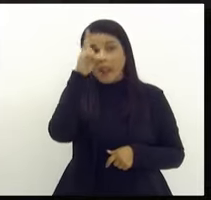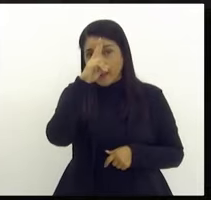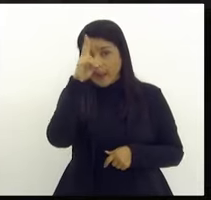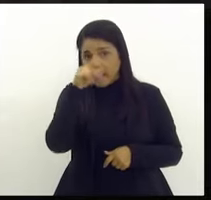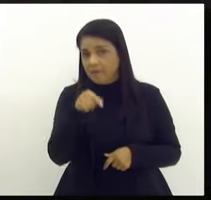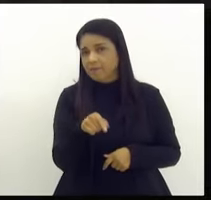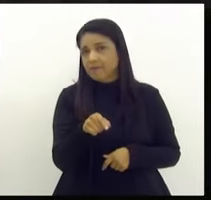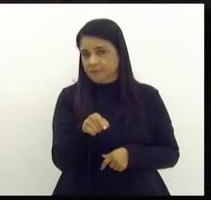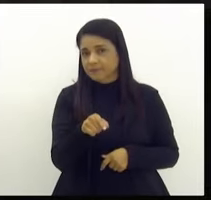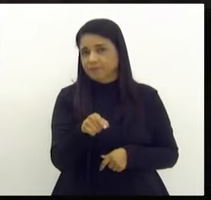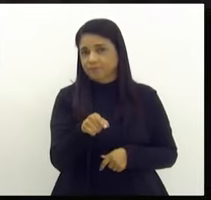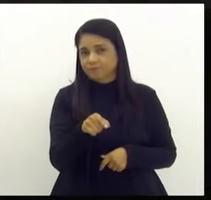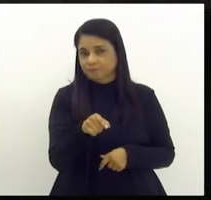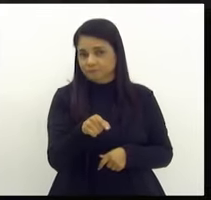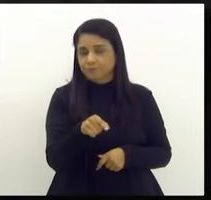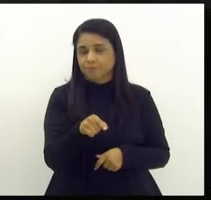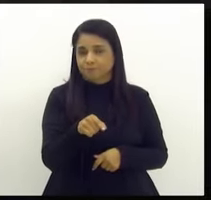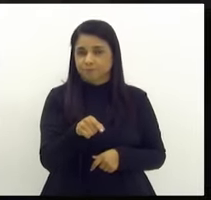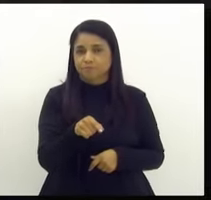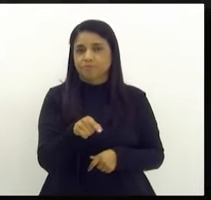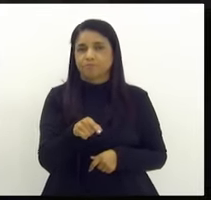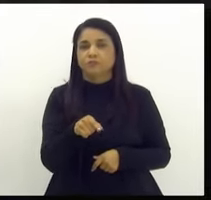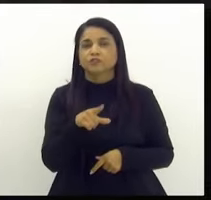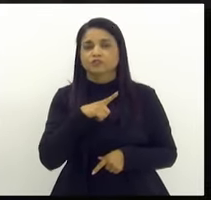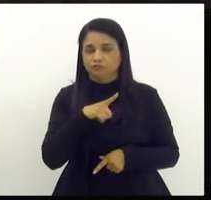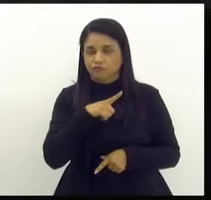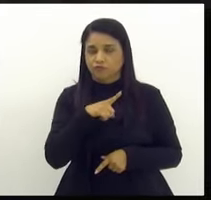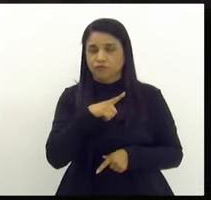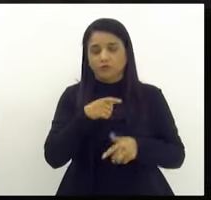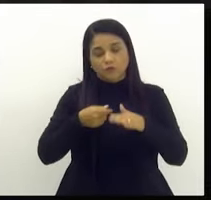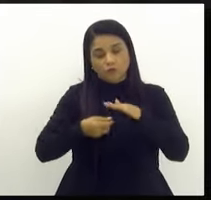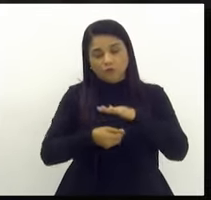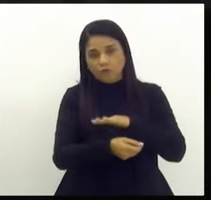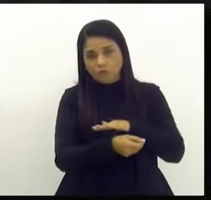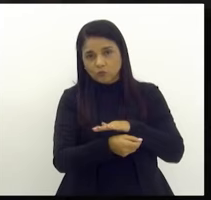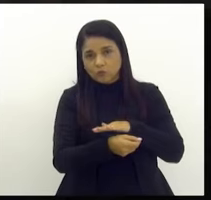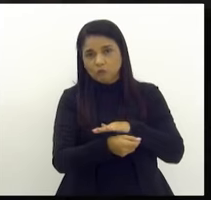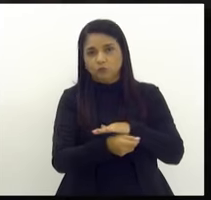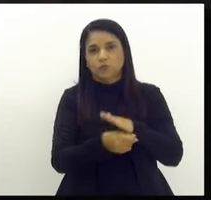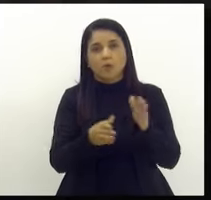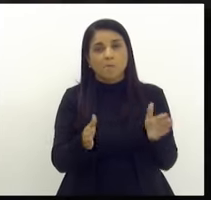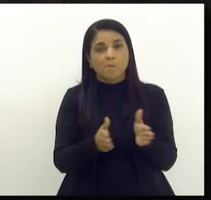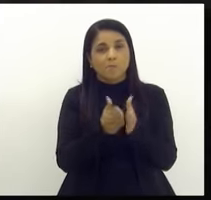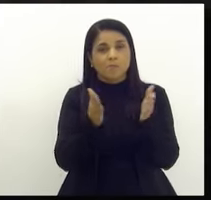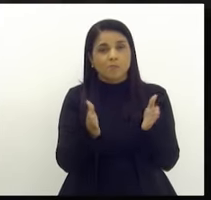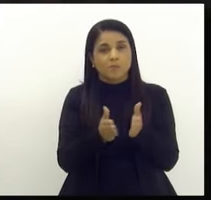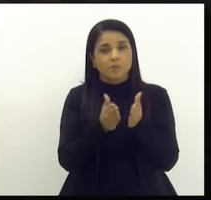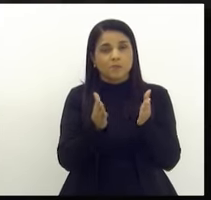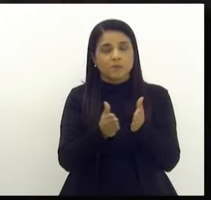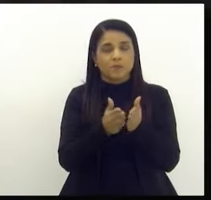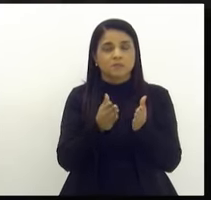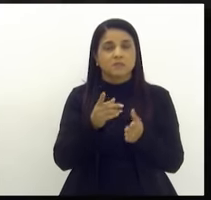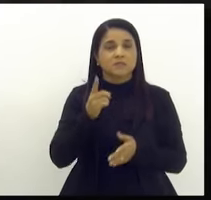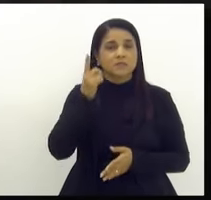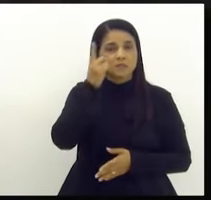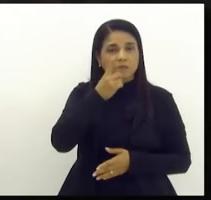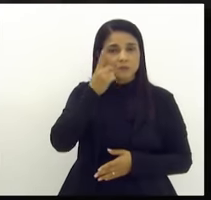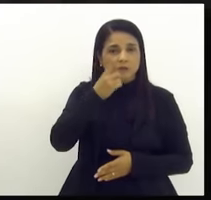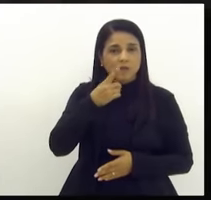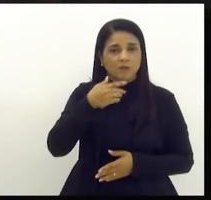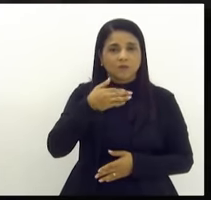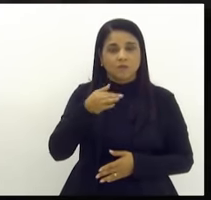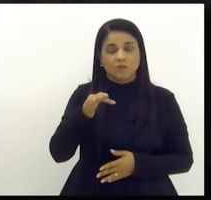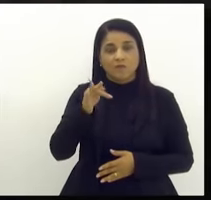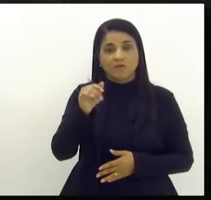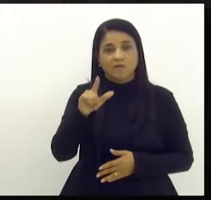a gente viu PR que tinha ali no fundo e da pobreza Deputado Flávio serafin para